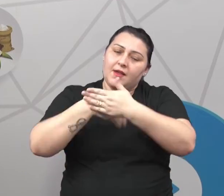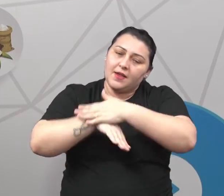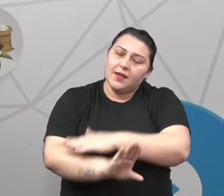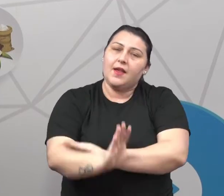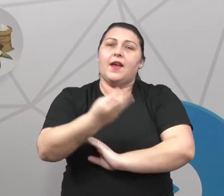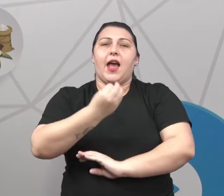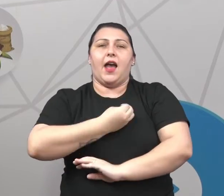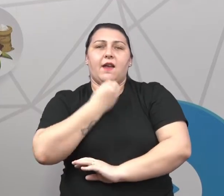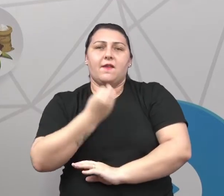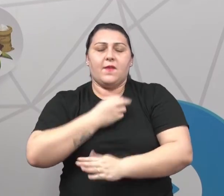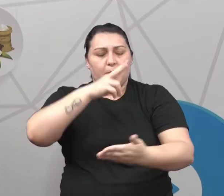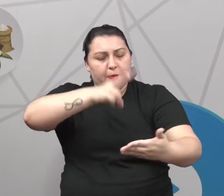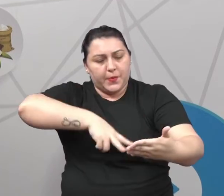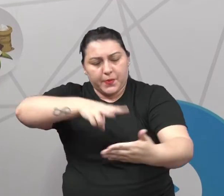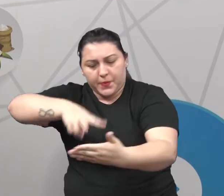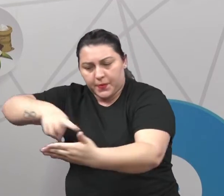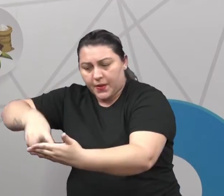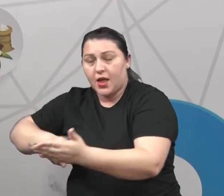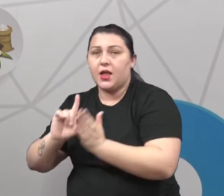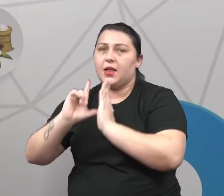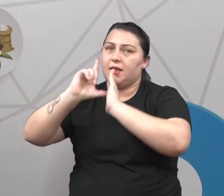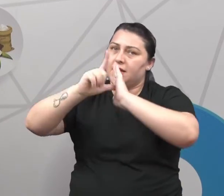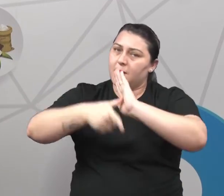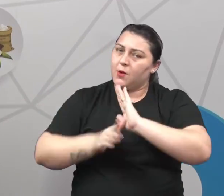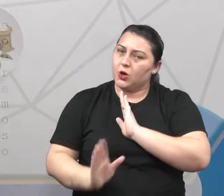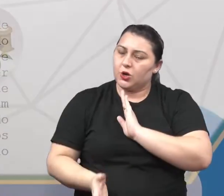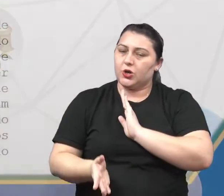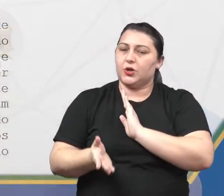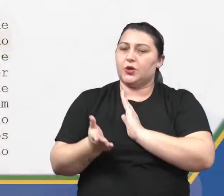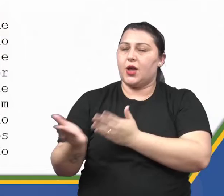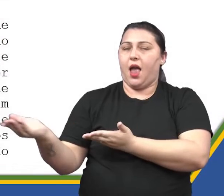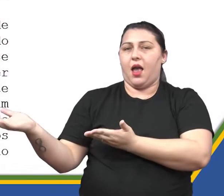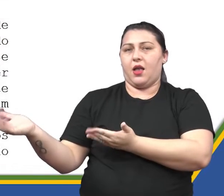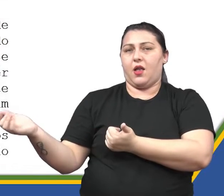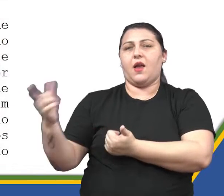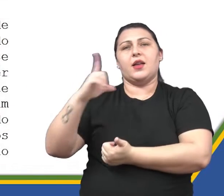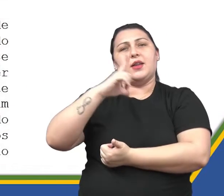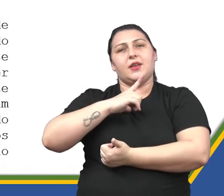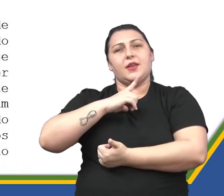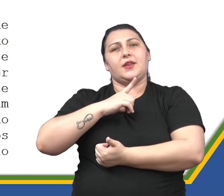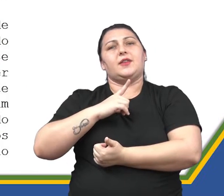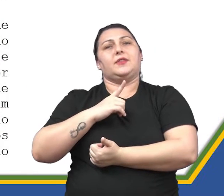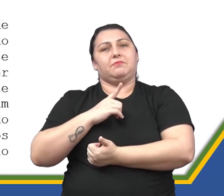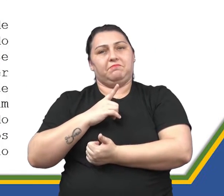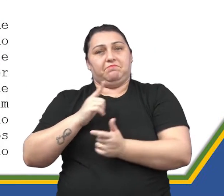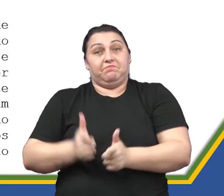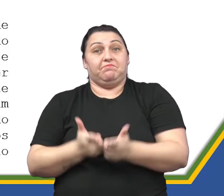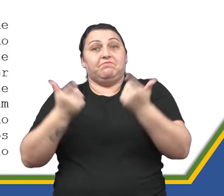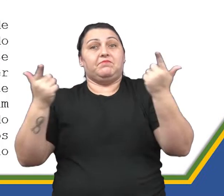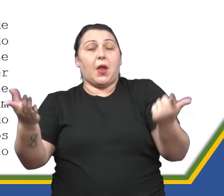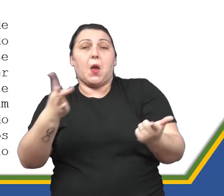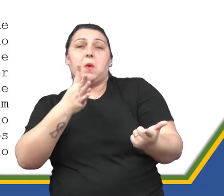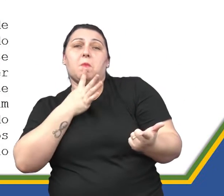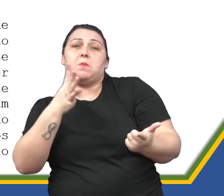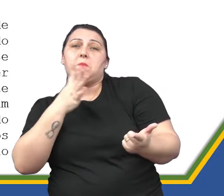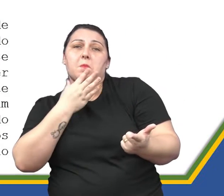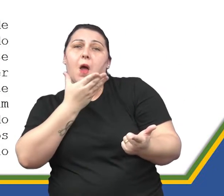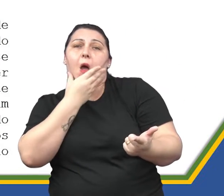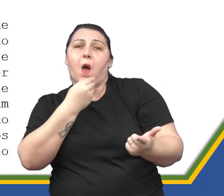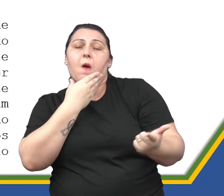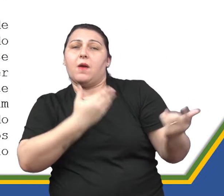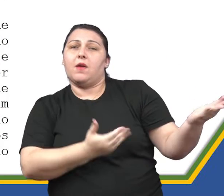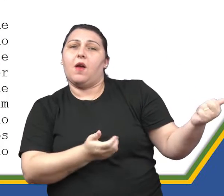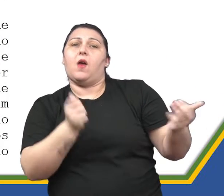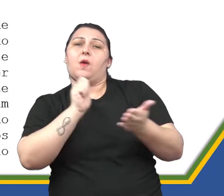viver entre eles. Depois, já rapaz, tive sorte de conhecer outros rapazes que também gostavam de ler e